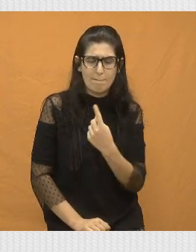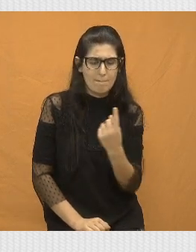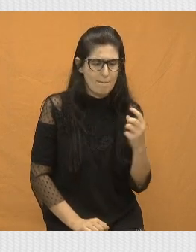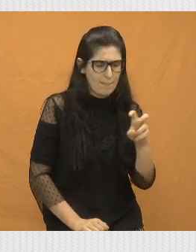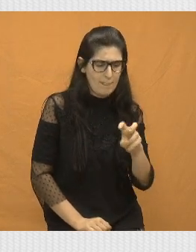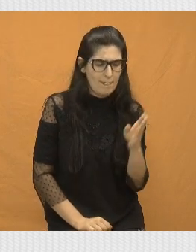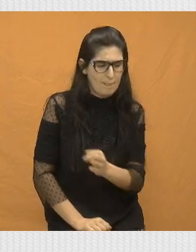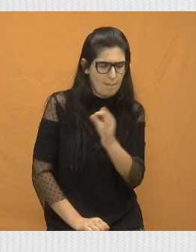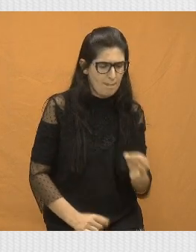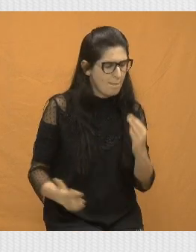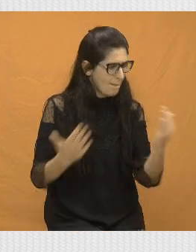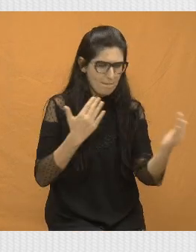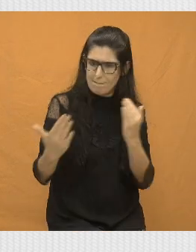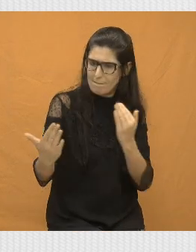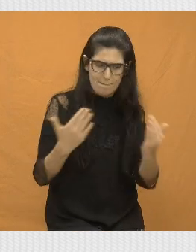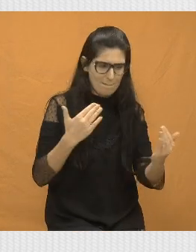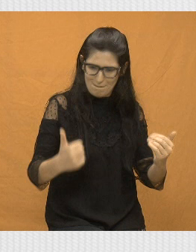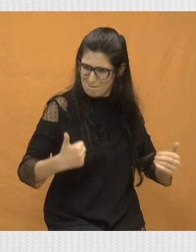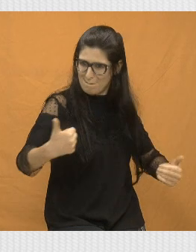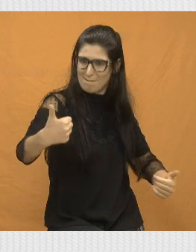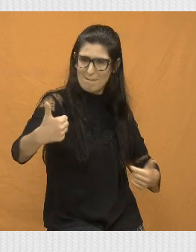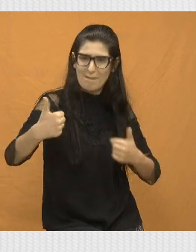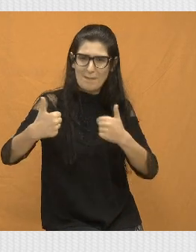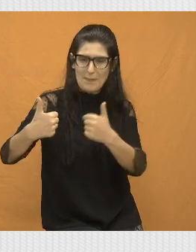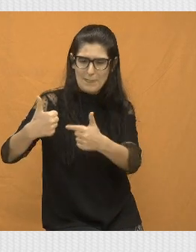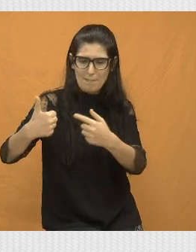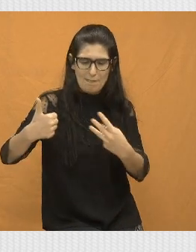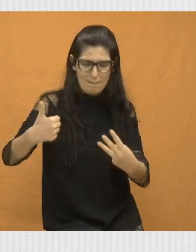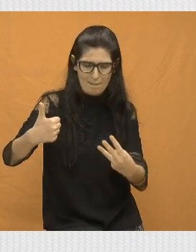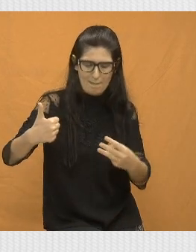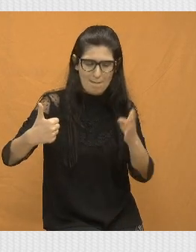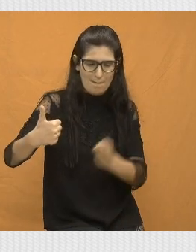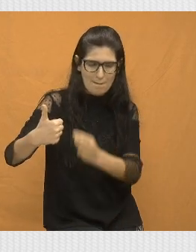chegando a 23% de aplicação.